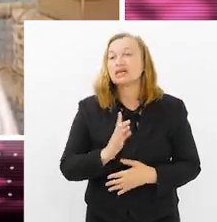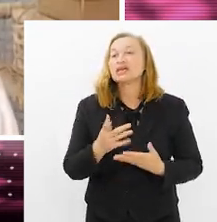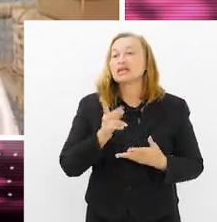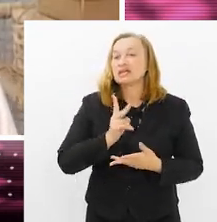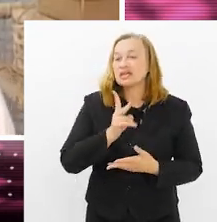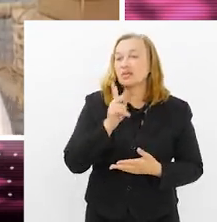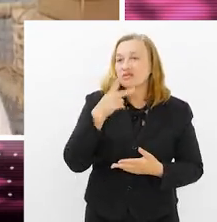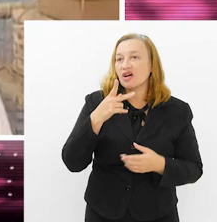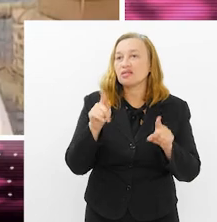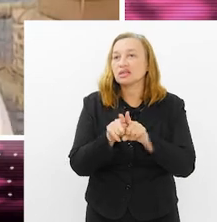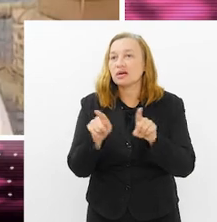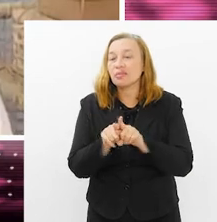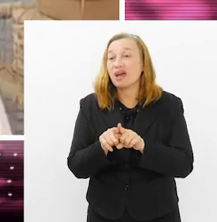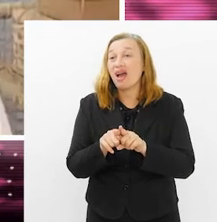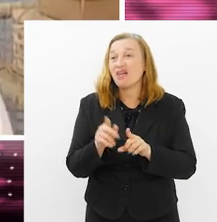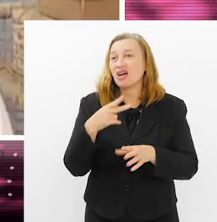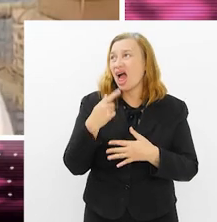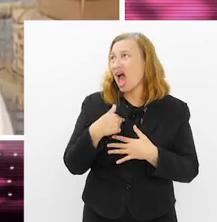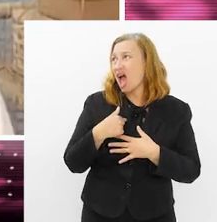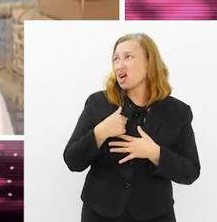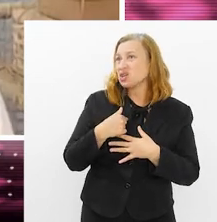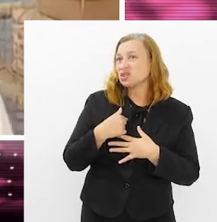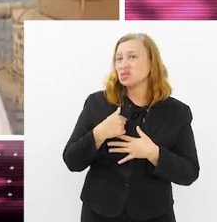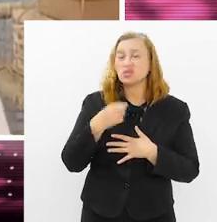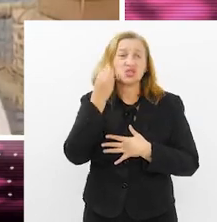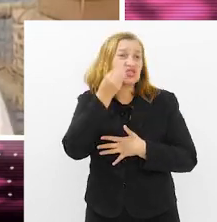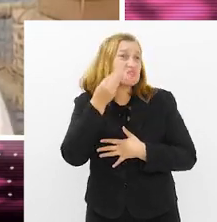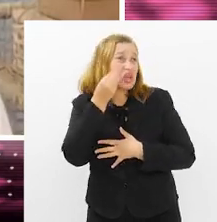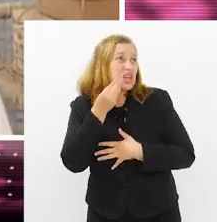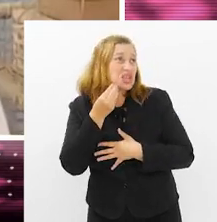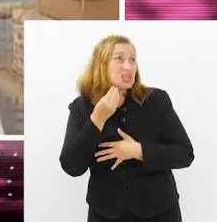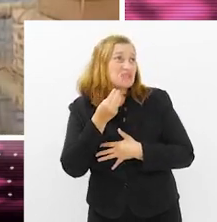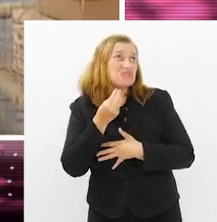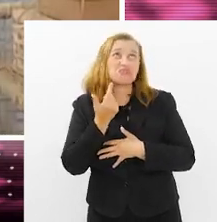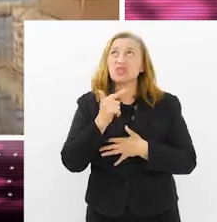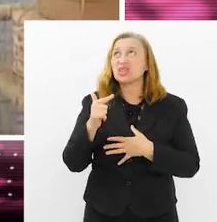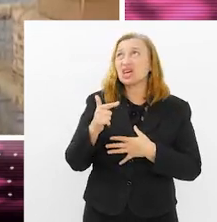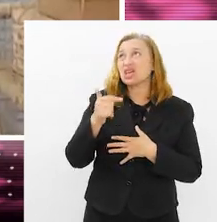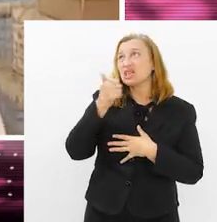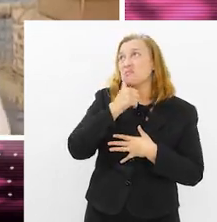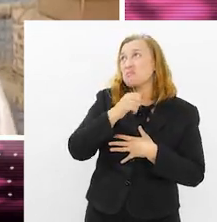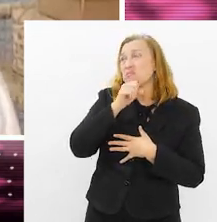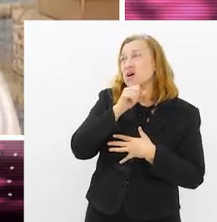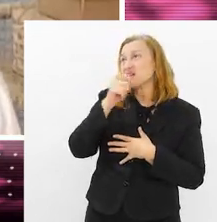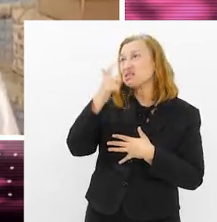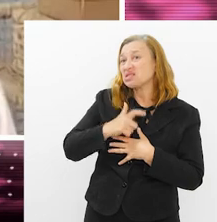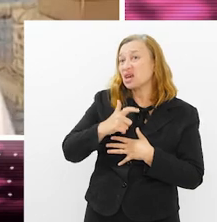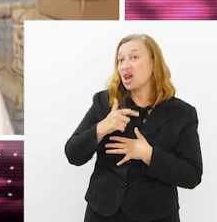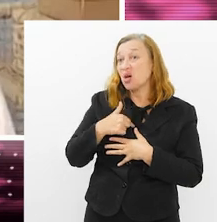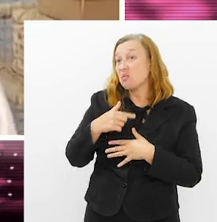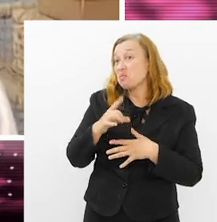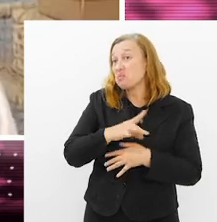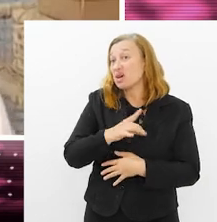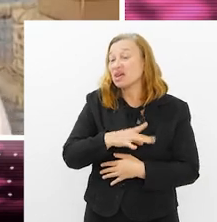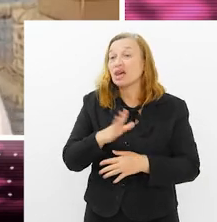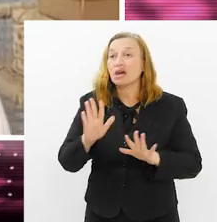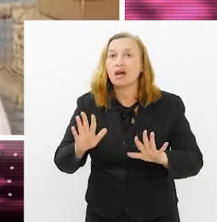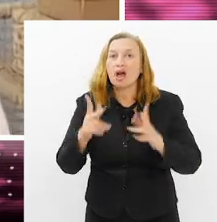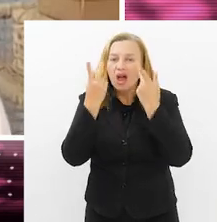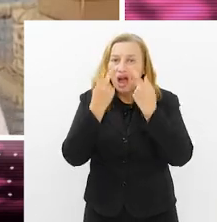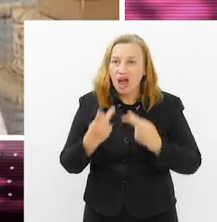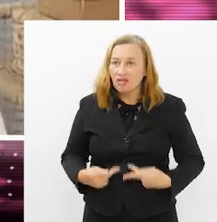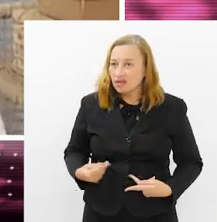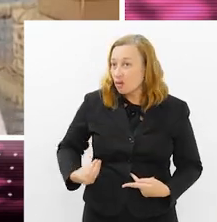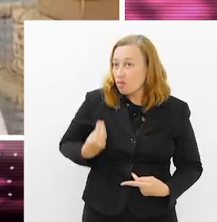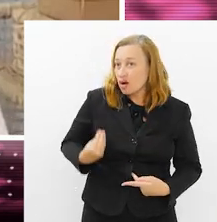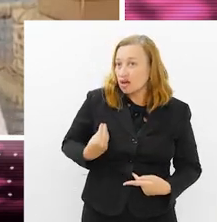conhecer. E eu sempre digo também, assim, porque elas falam, ah, mas daí eu não vou ter essa experiência de ser mãe, eu fico com medo disso.